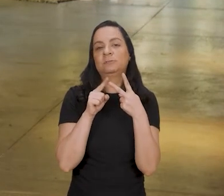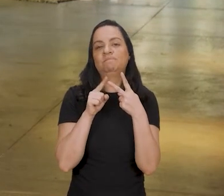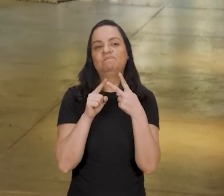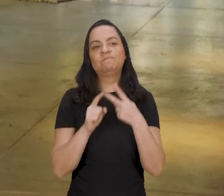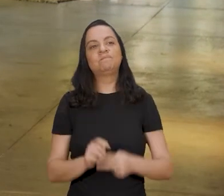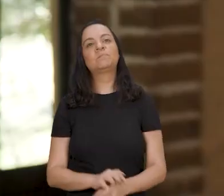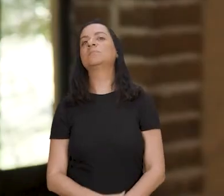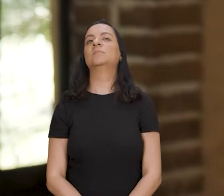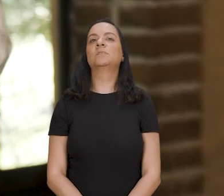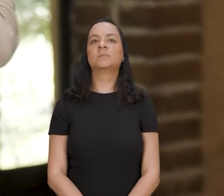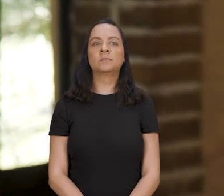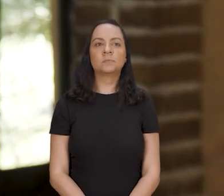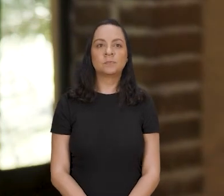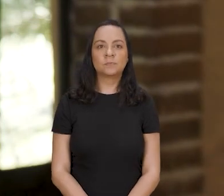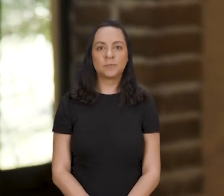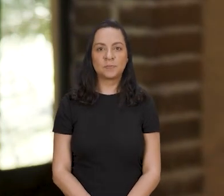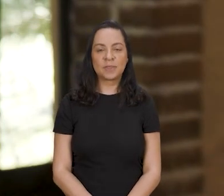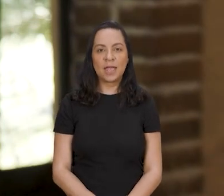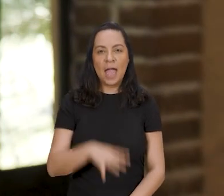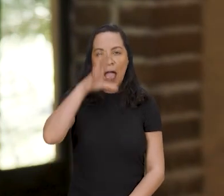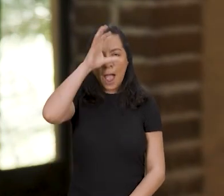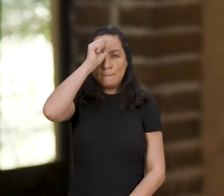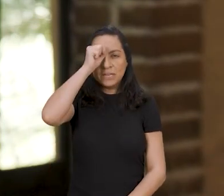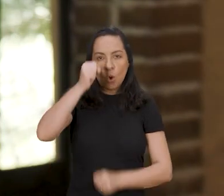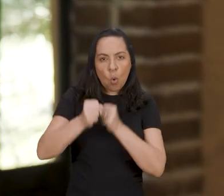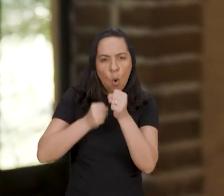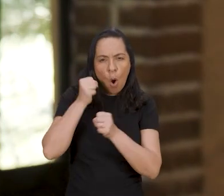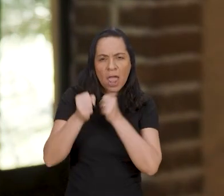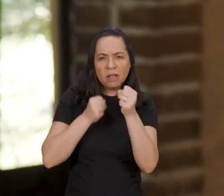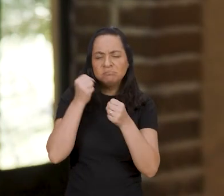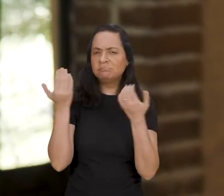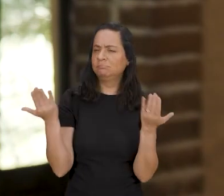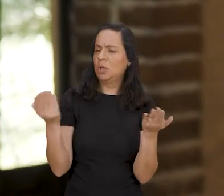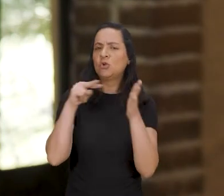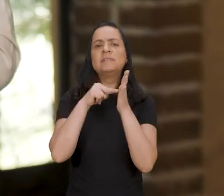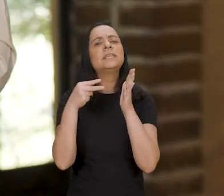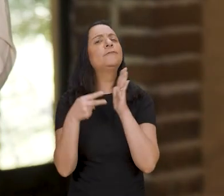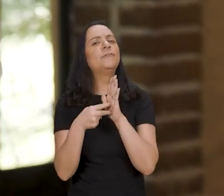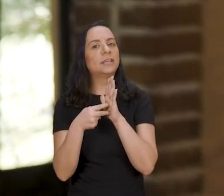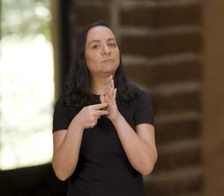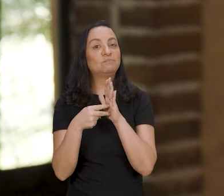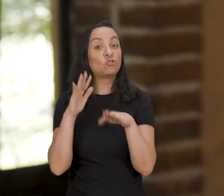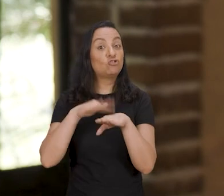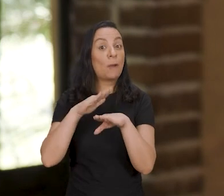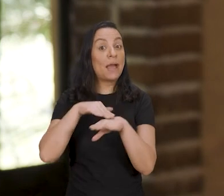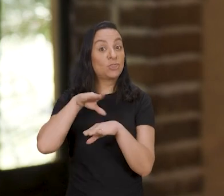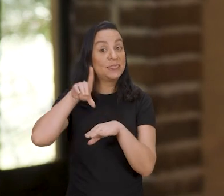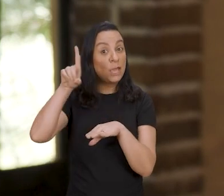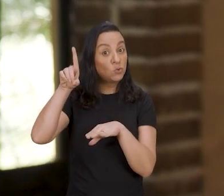segundo princípio, aprendam a correr. Correr aqui tem a ver com o nosso chamado